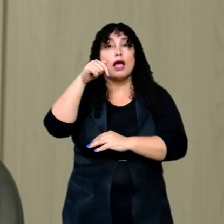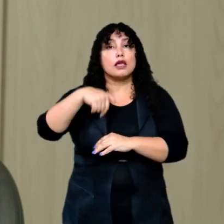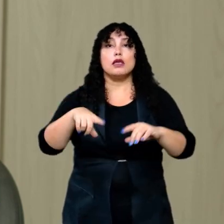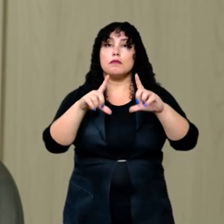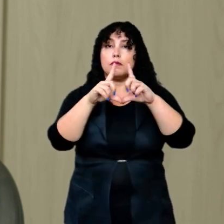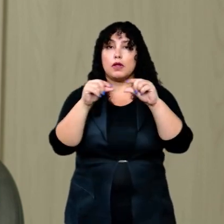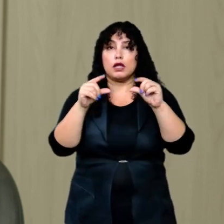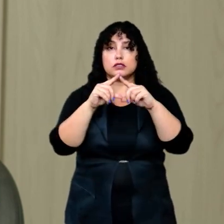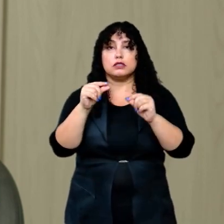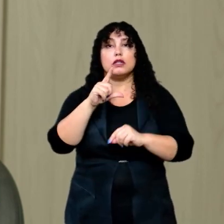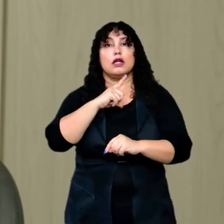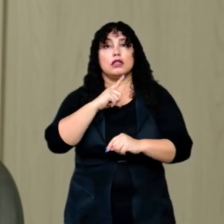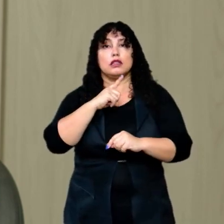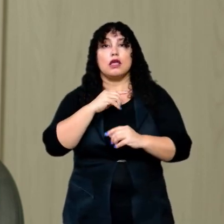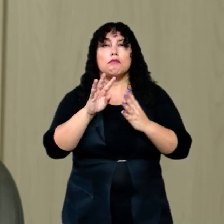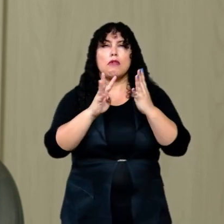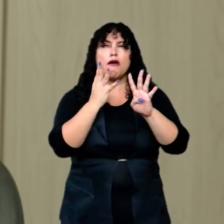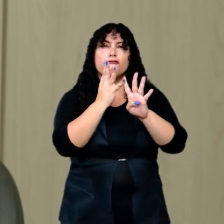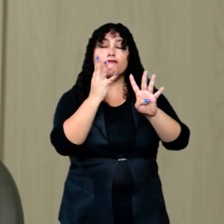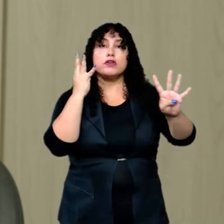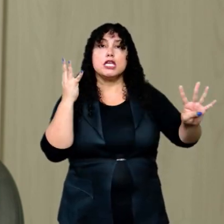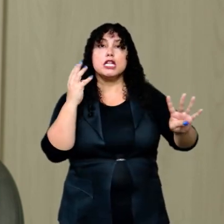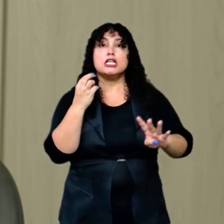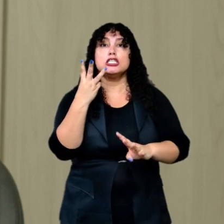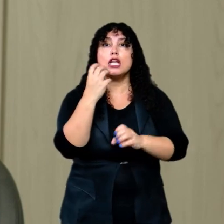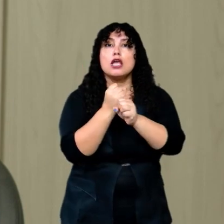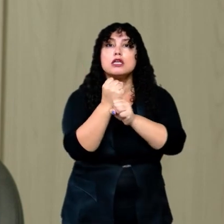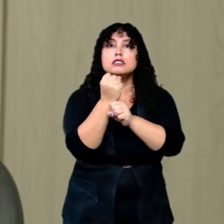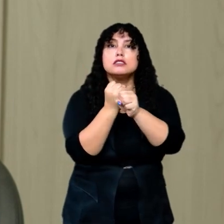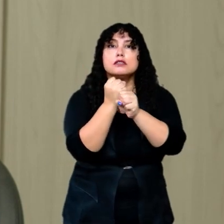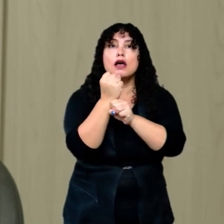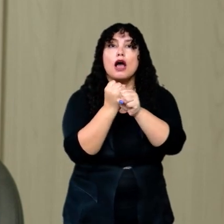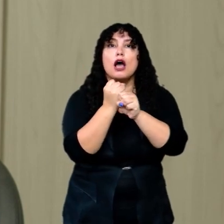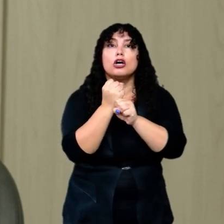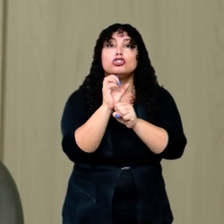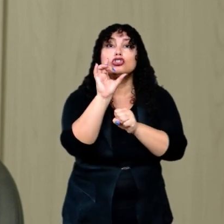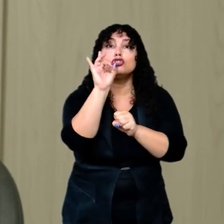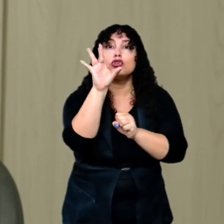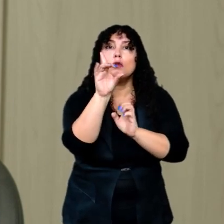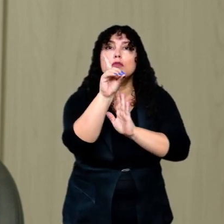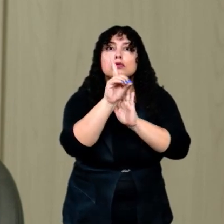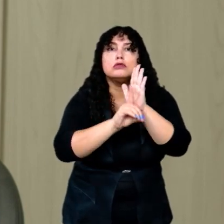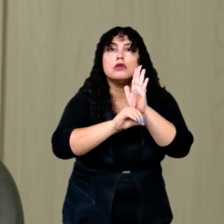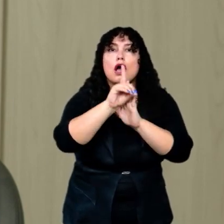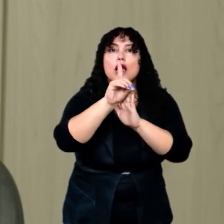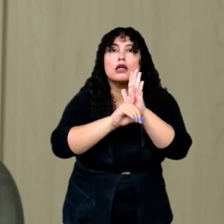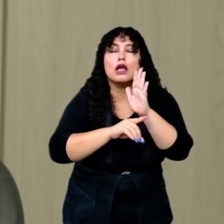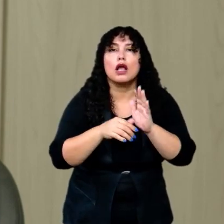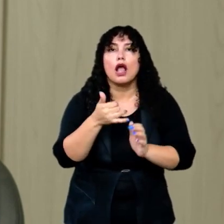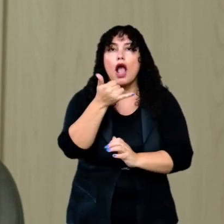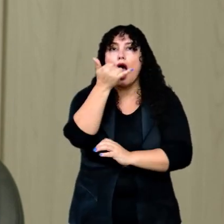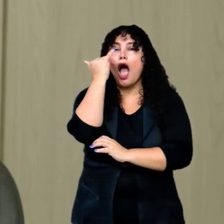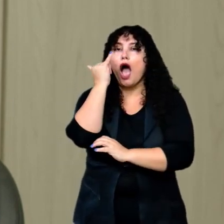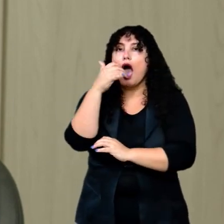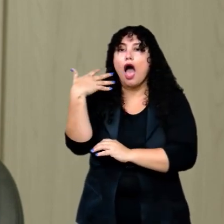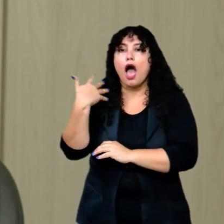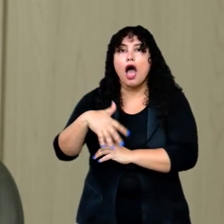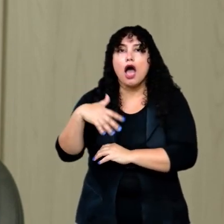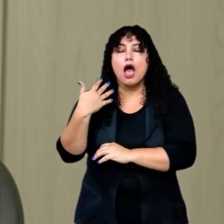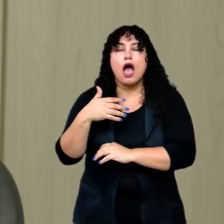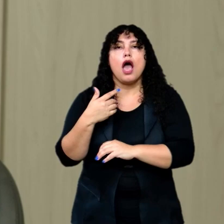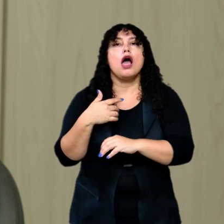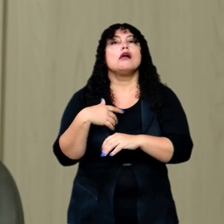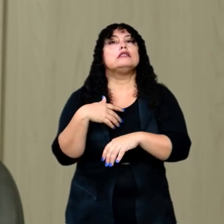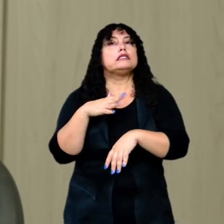Brasília, nós temos uma fila de 3 anos para o diagnóstico. Caramba! Então, é muito